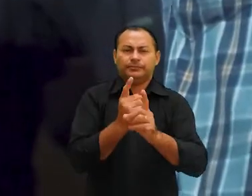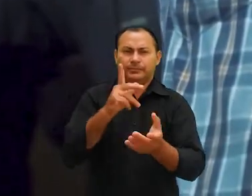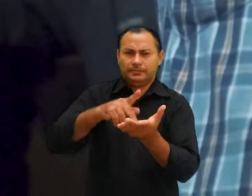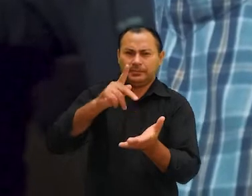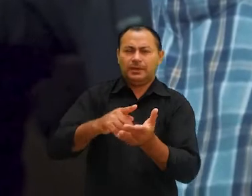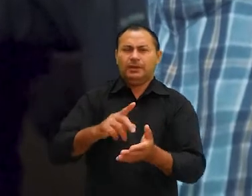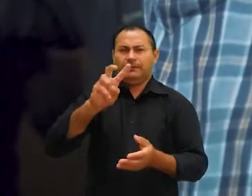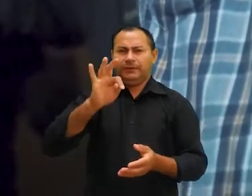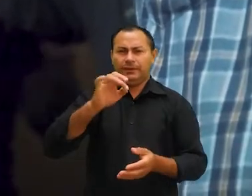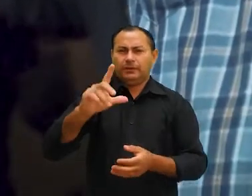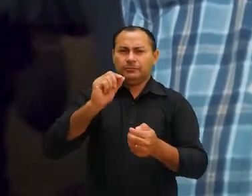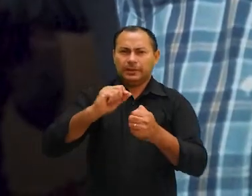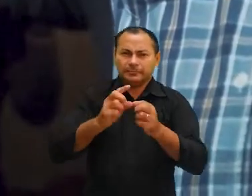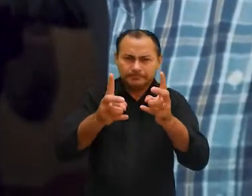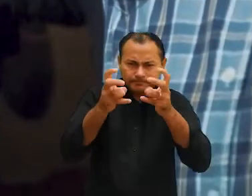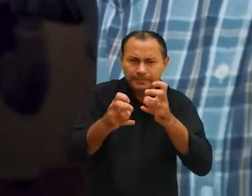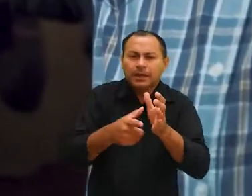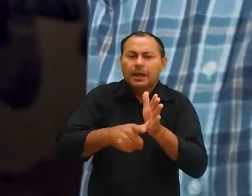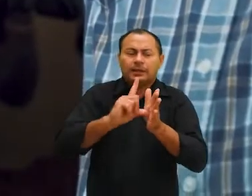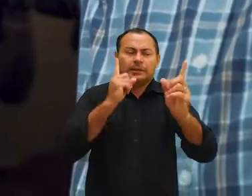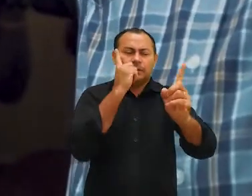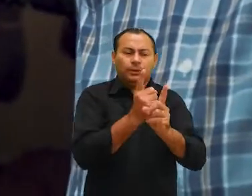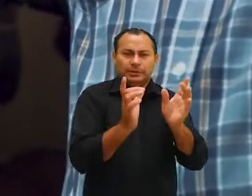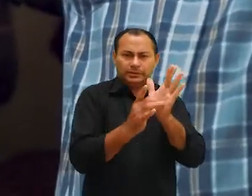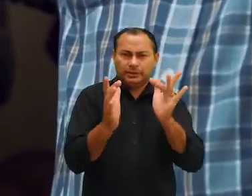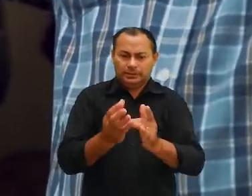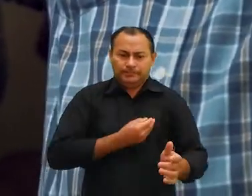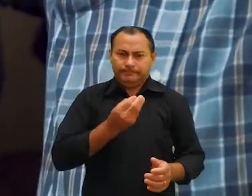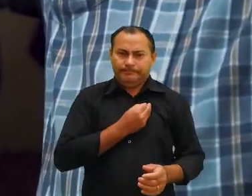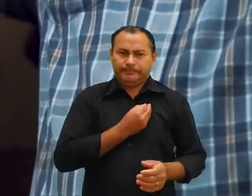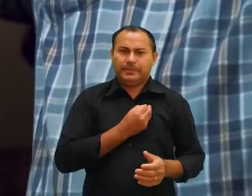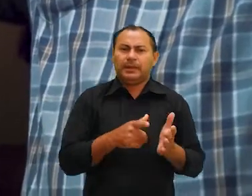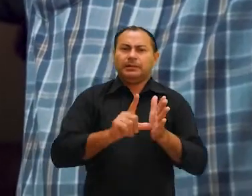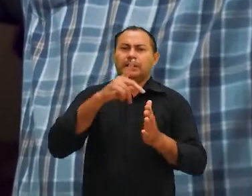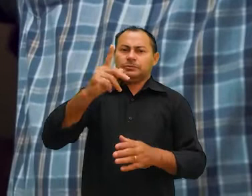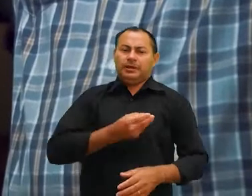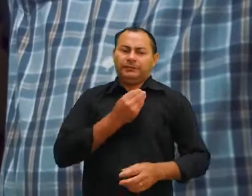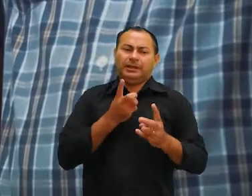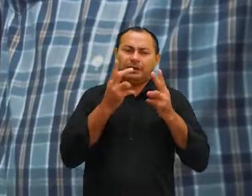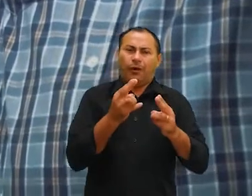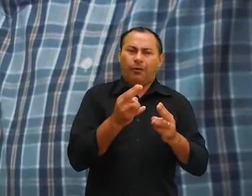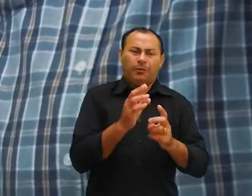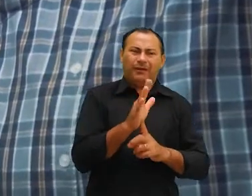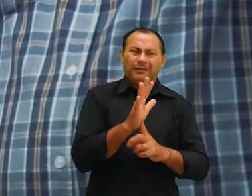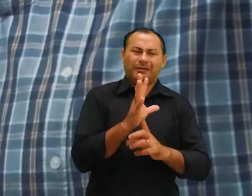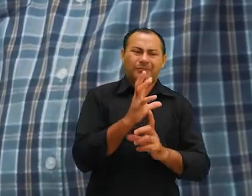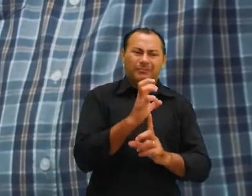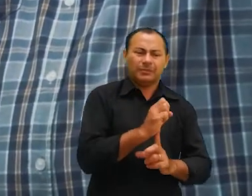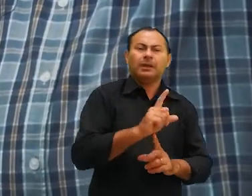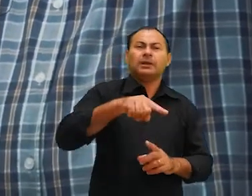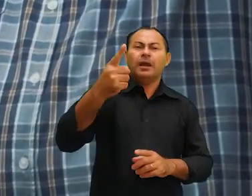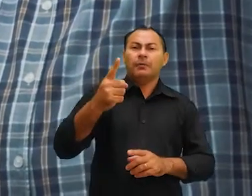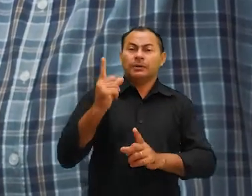um encontro tão real e Vital que o faz perceber que antes de encontrar a Jesus na vida na sua vida era como uma vela